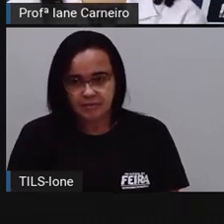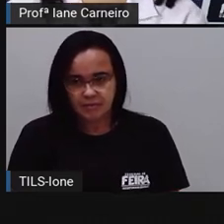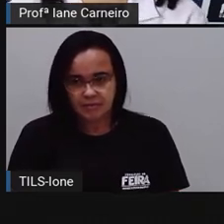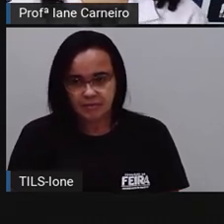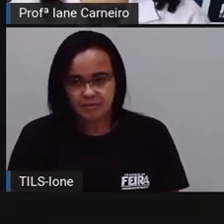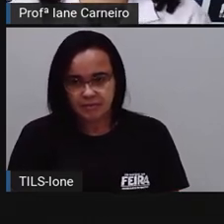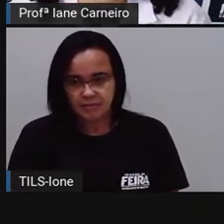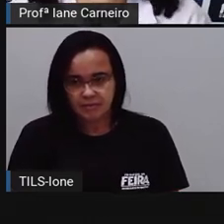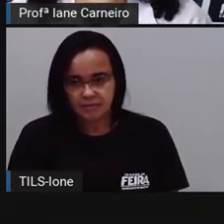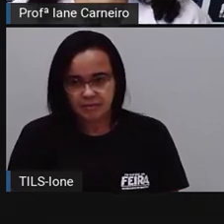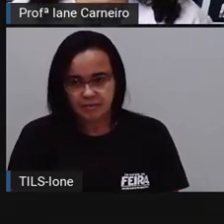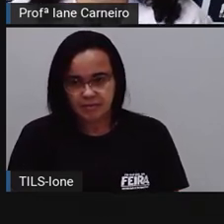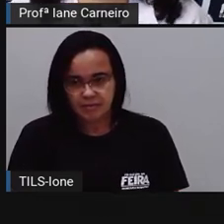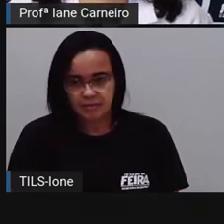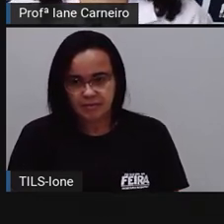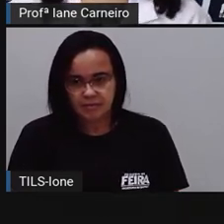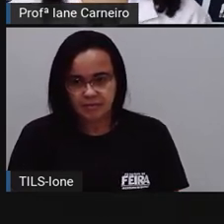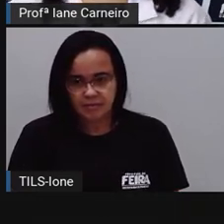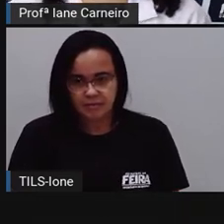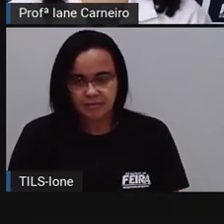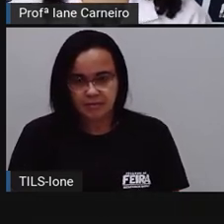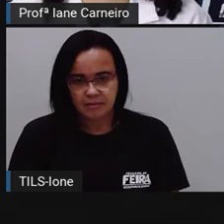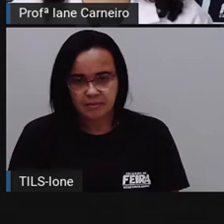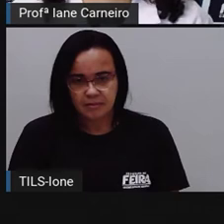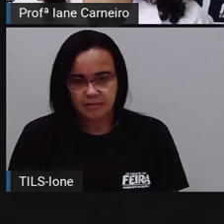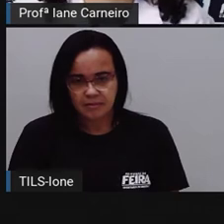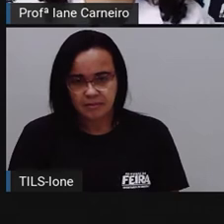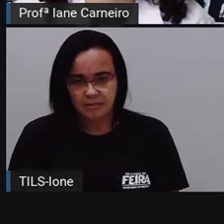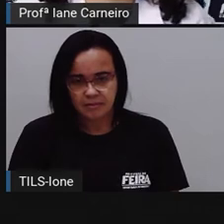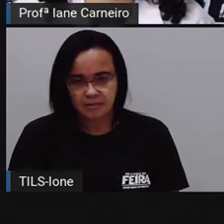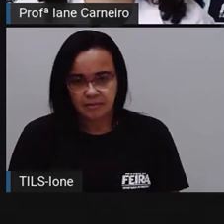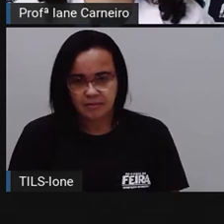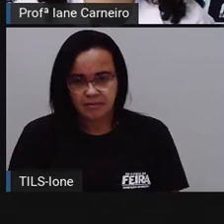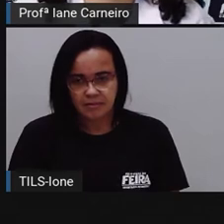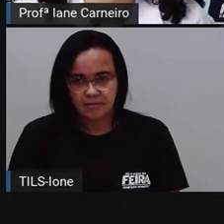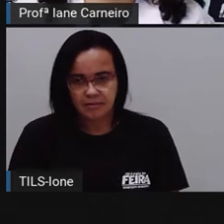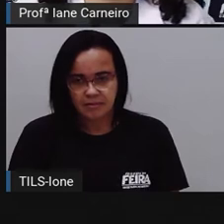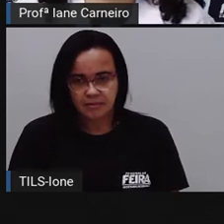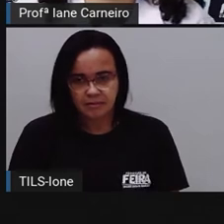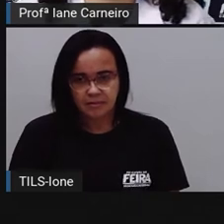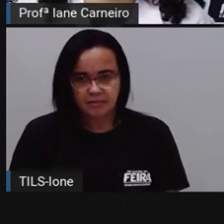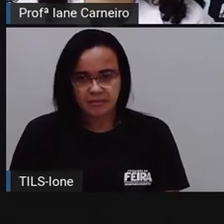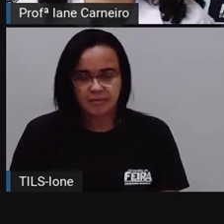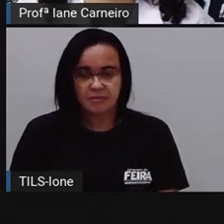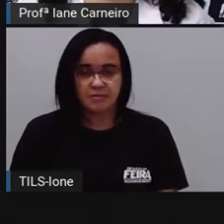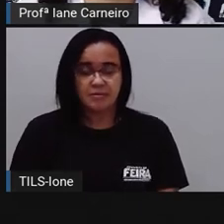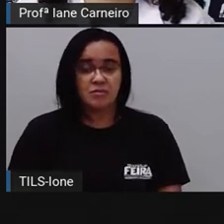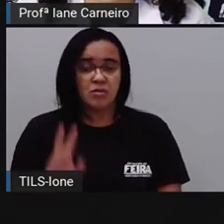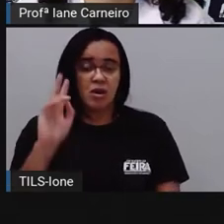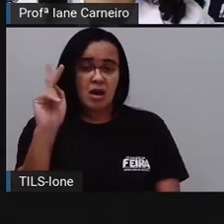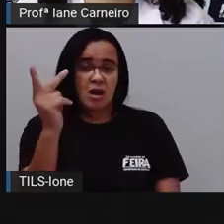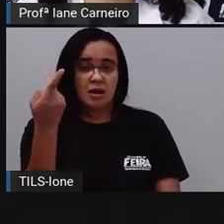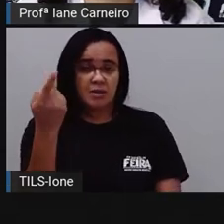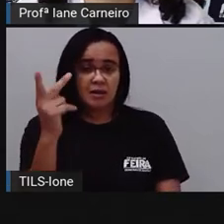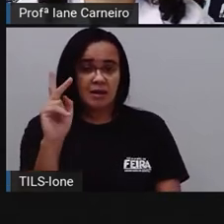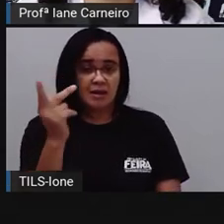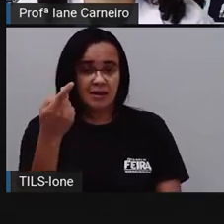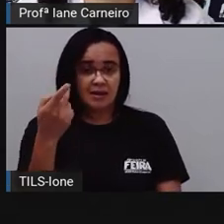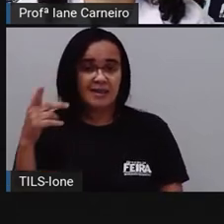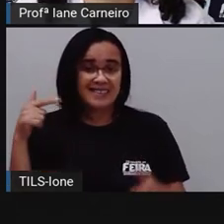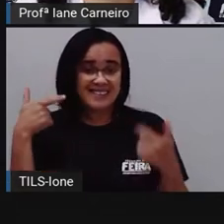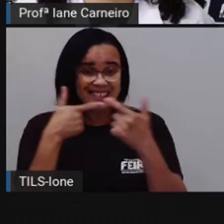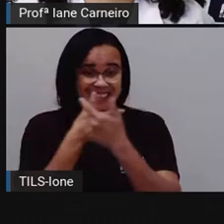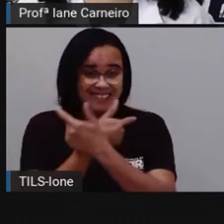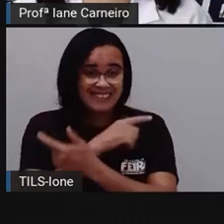Joia, gambá. Agora a gente vai escrever aqui com a letra H, ó, que dá